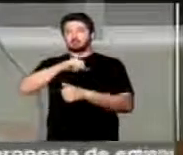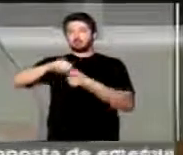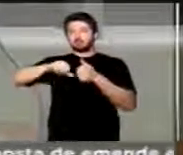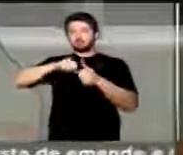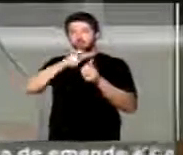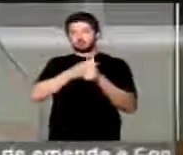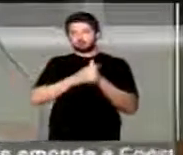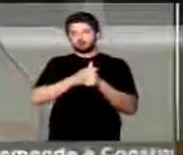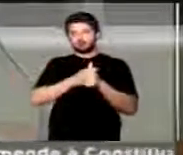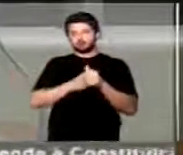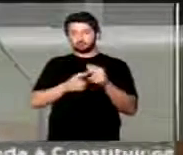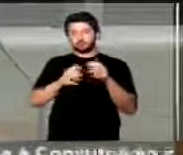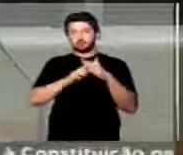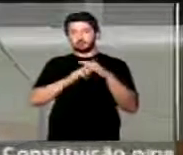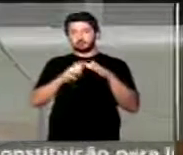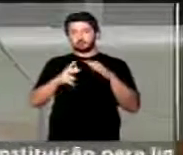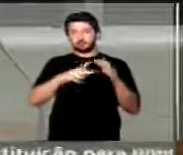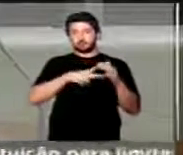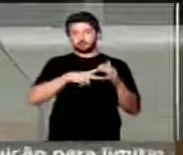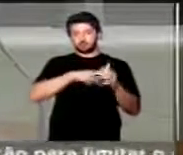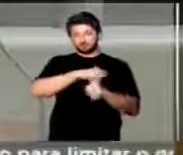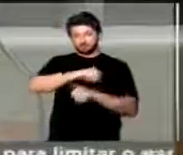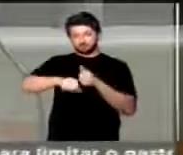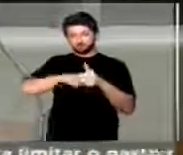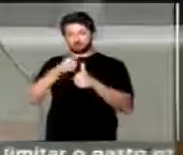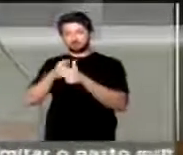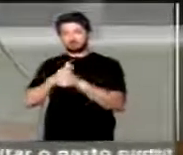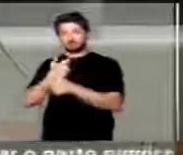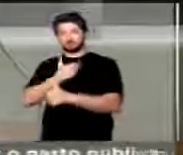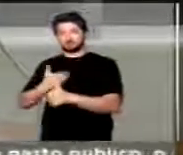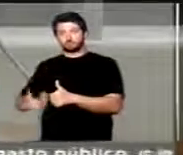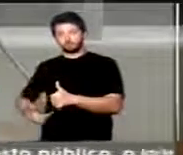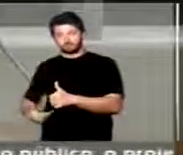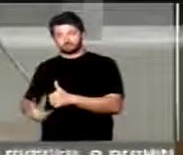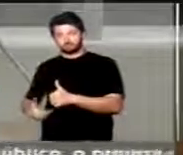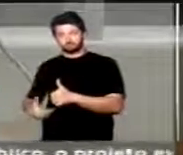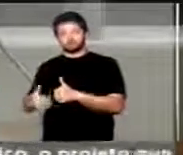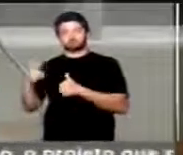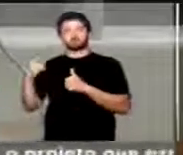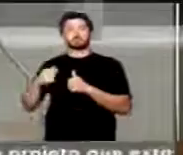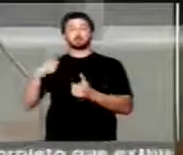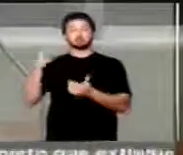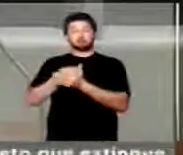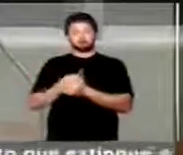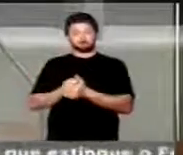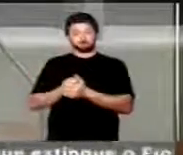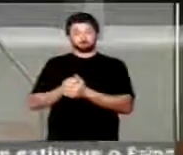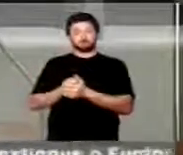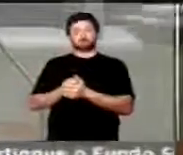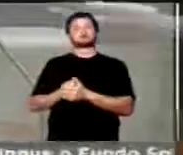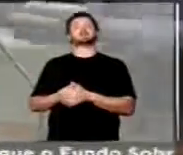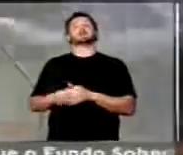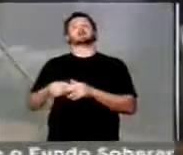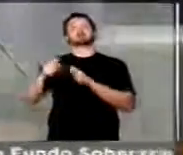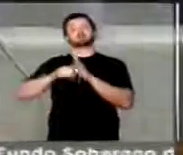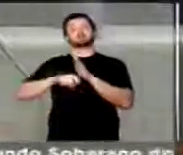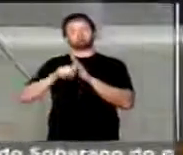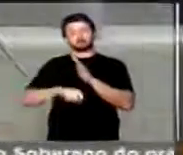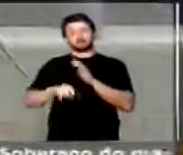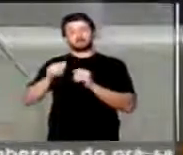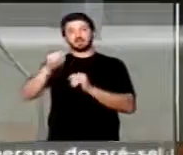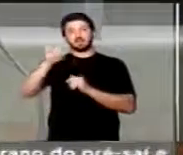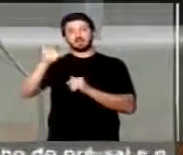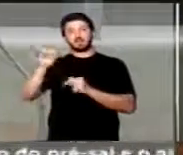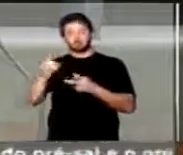de dívida do setor privado em dívidas públicas, pagamento de encargos,